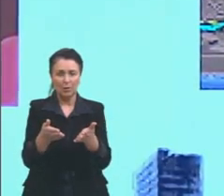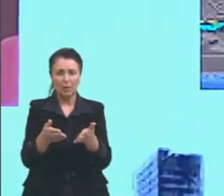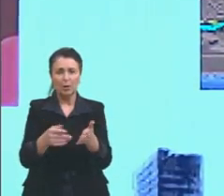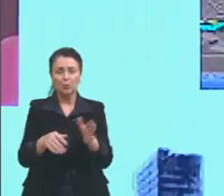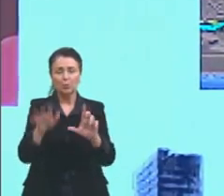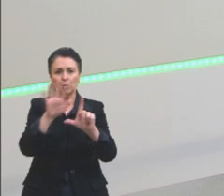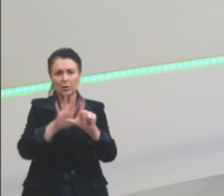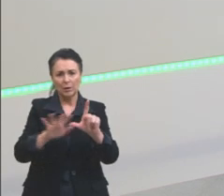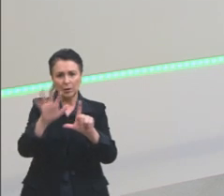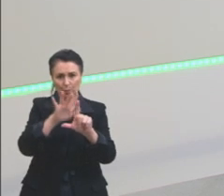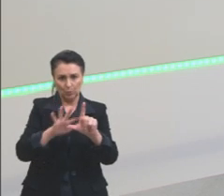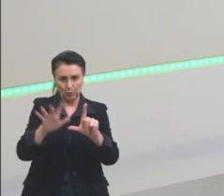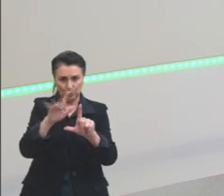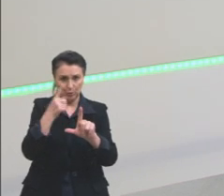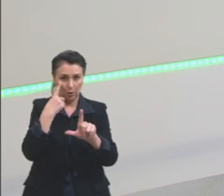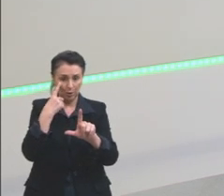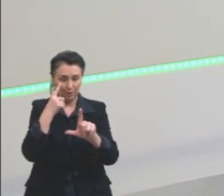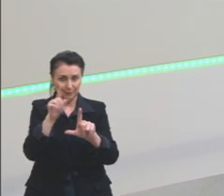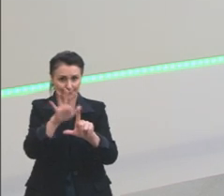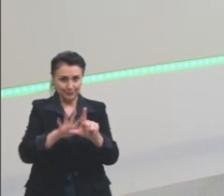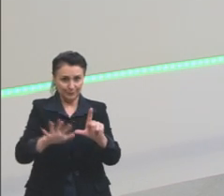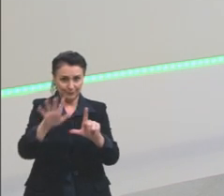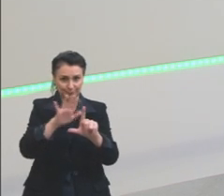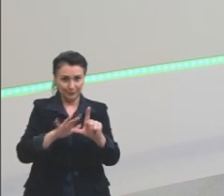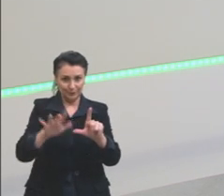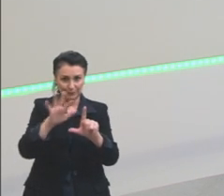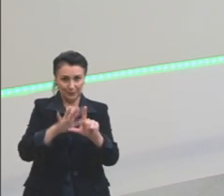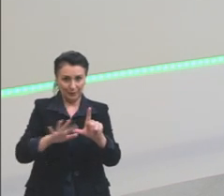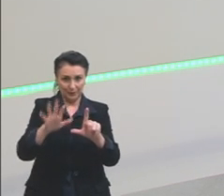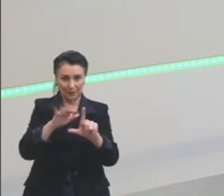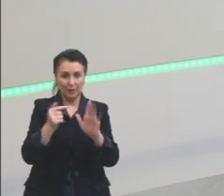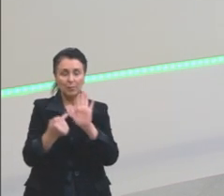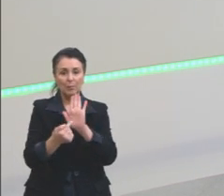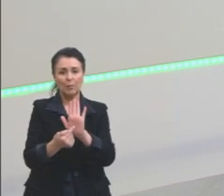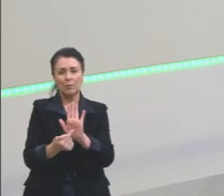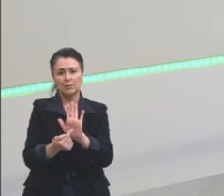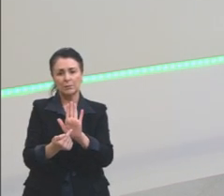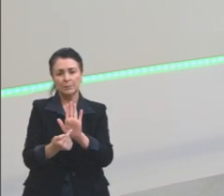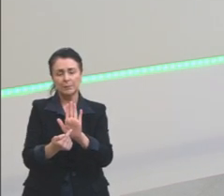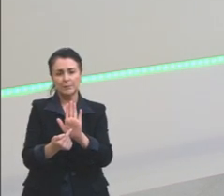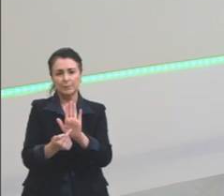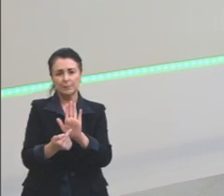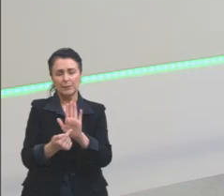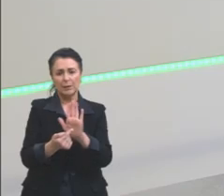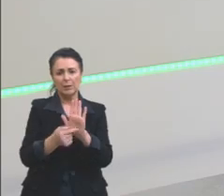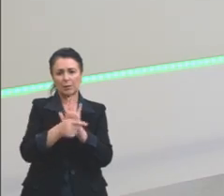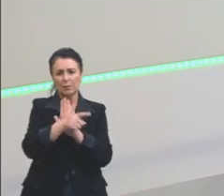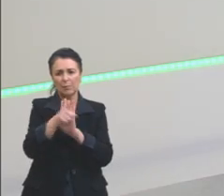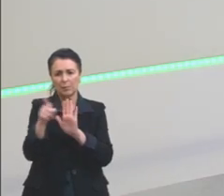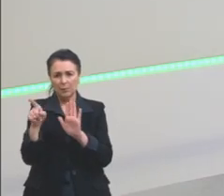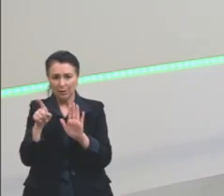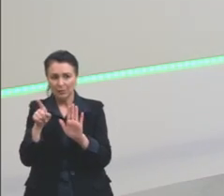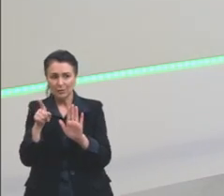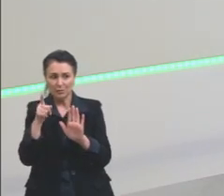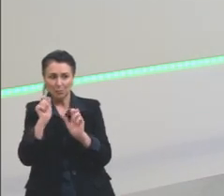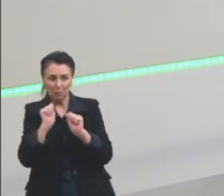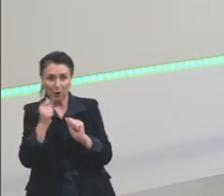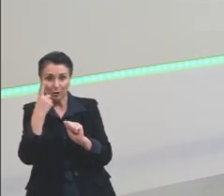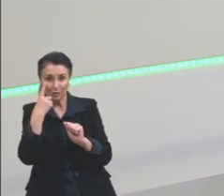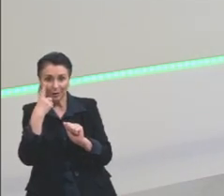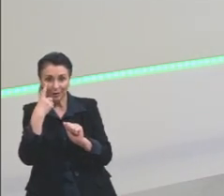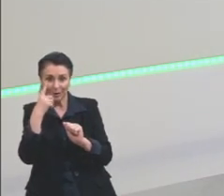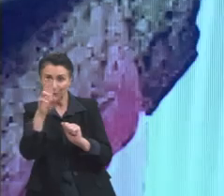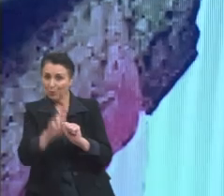vai mostrar aqui na tela para vocês o QR Code justamente para vocês monitorarem Será que vocês conseguem